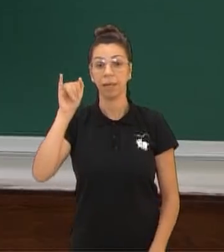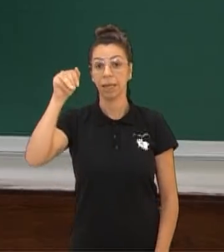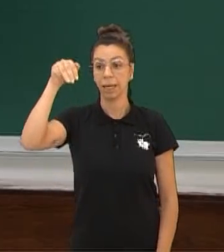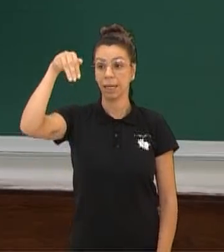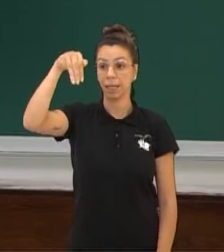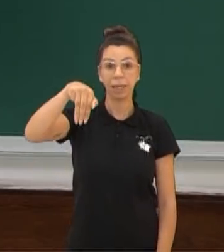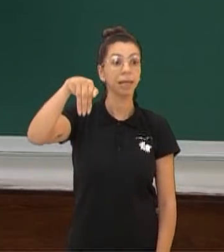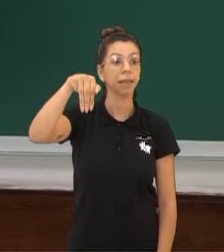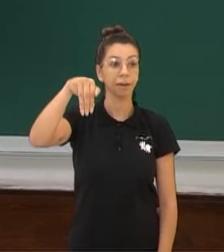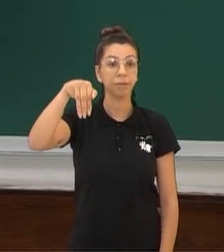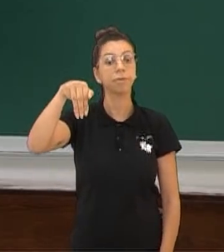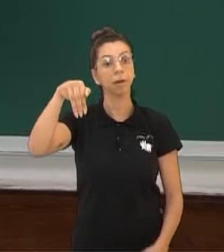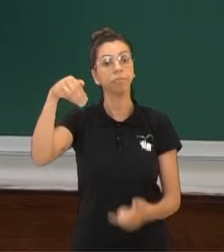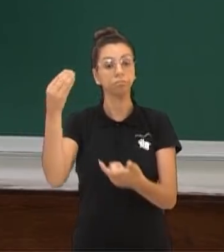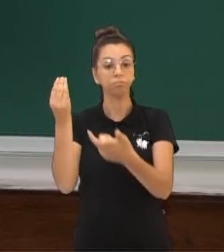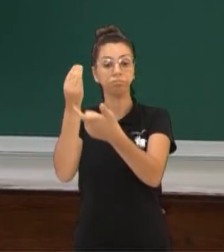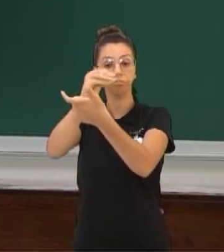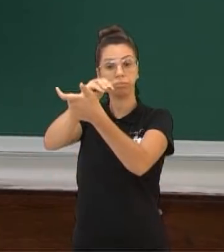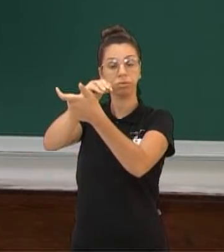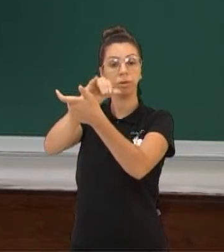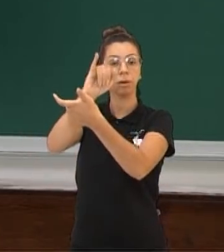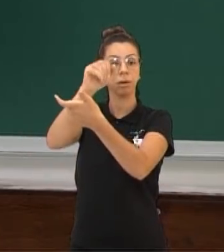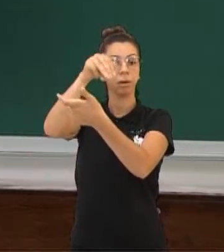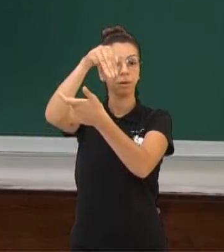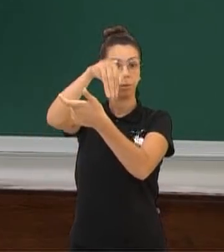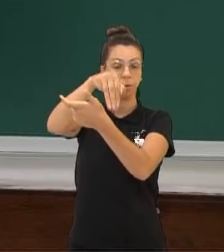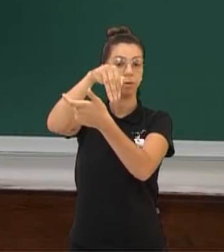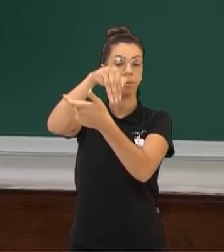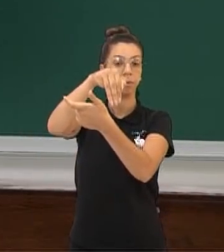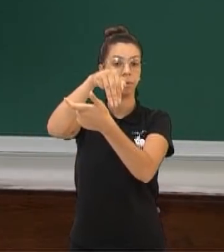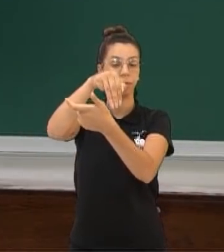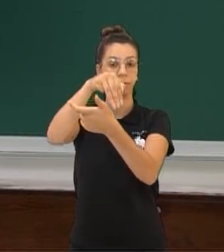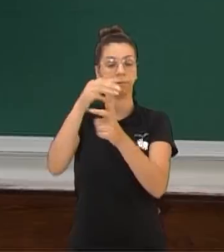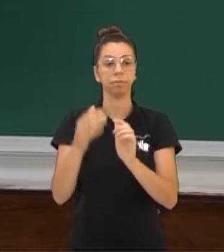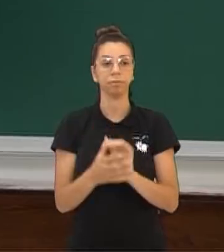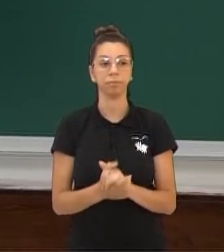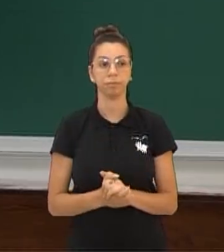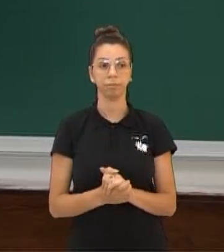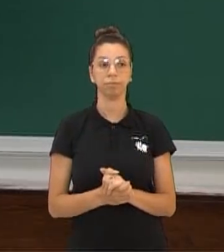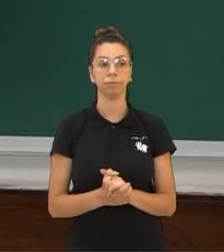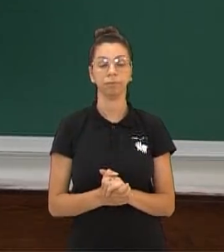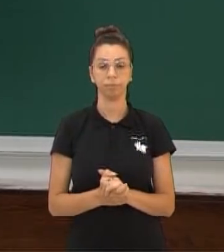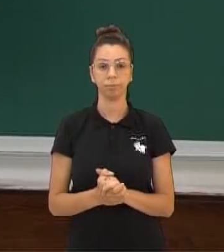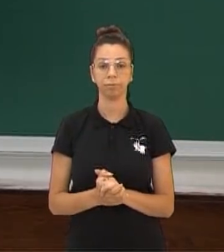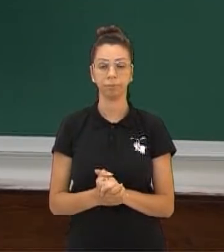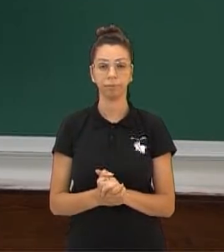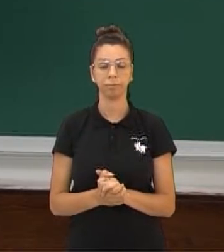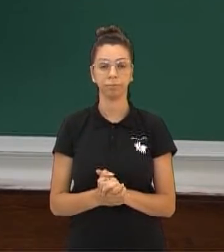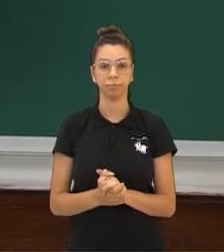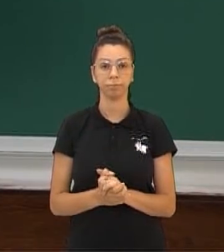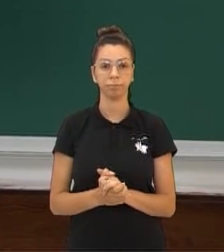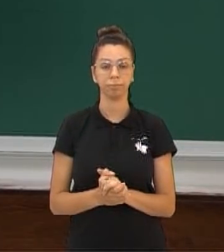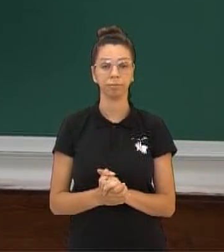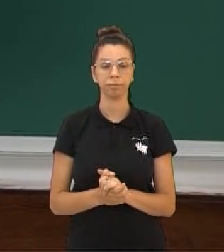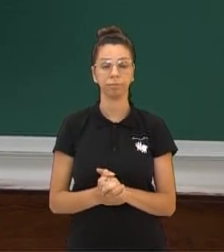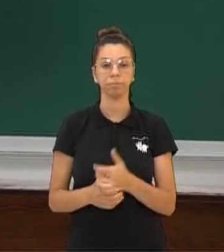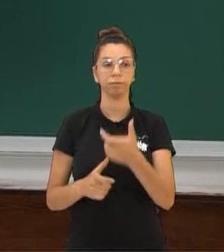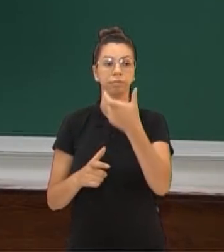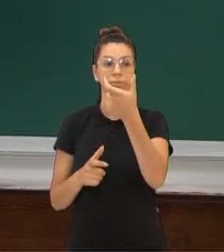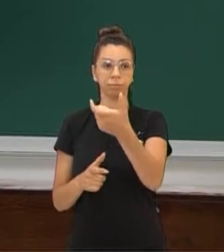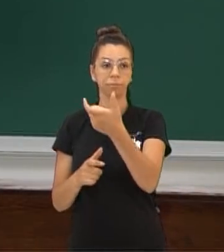a gente colocou um prefixo de possível, virou impossível. Unhappy. Happy é